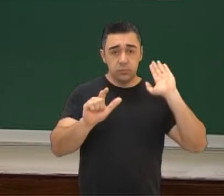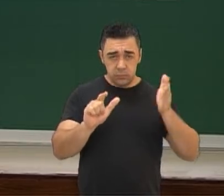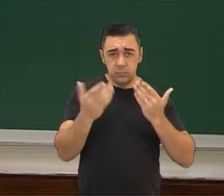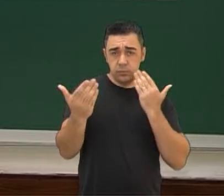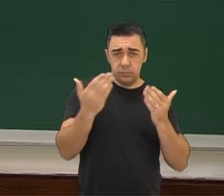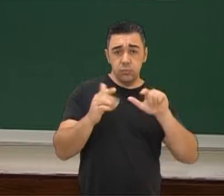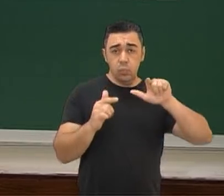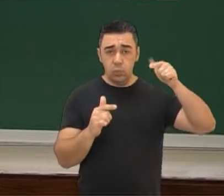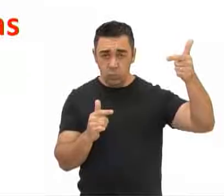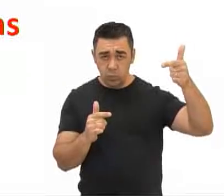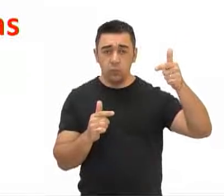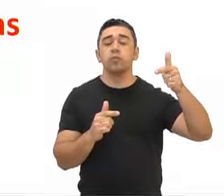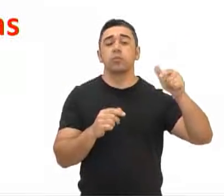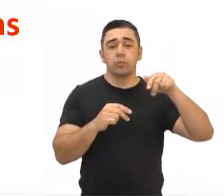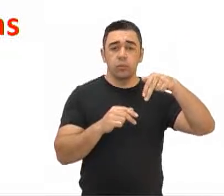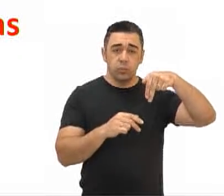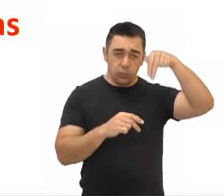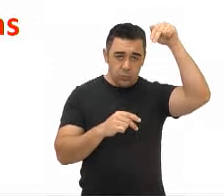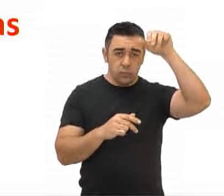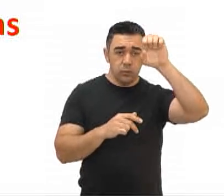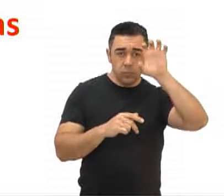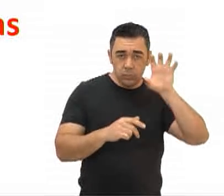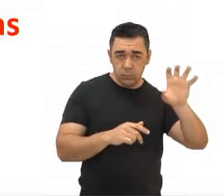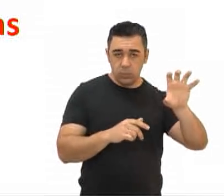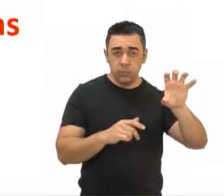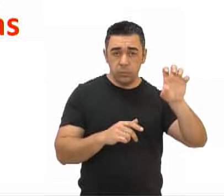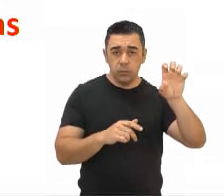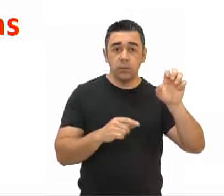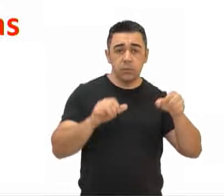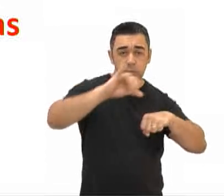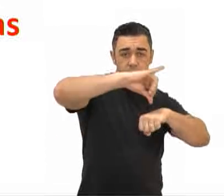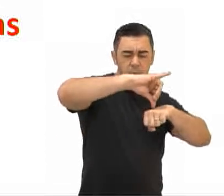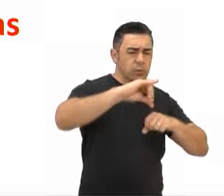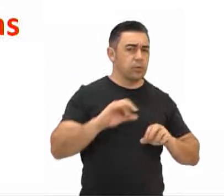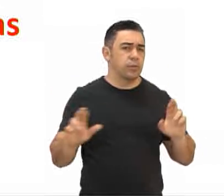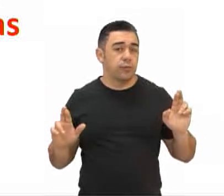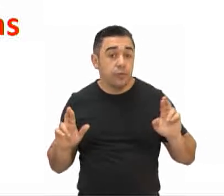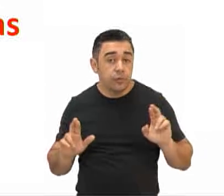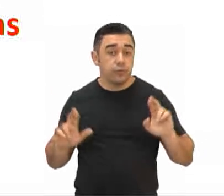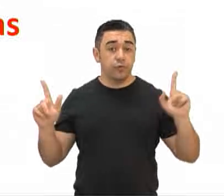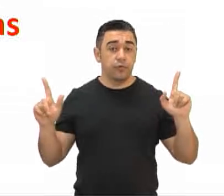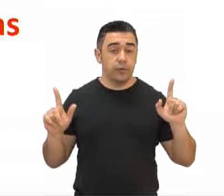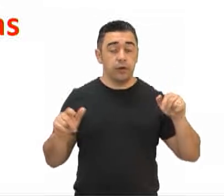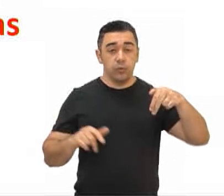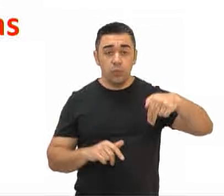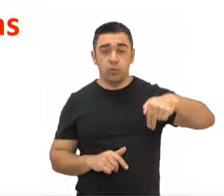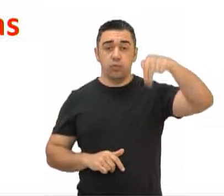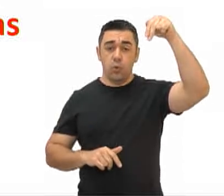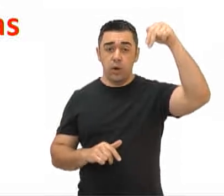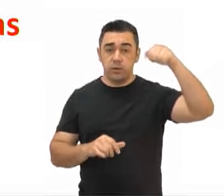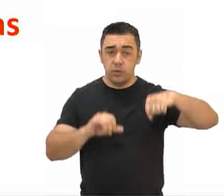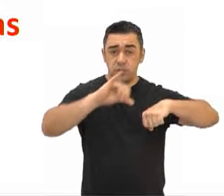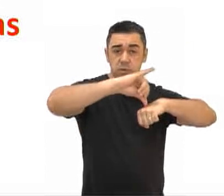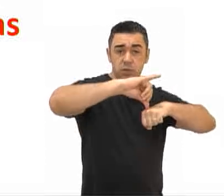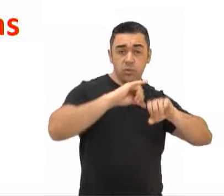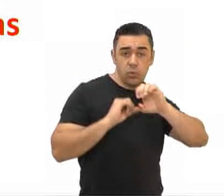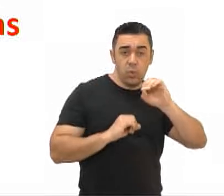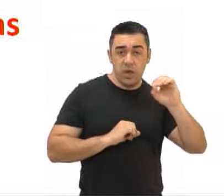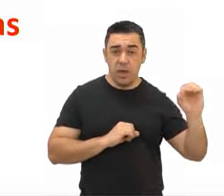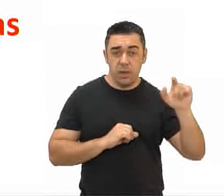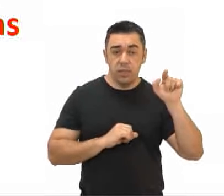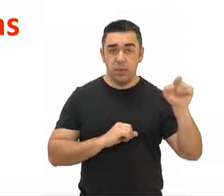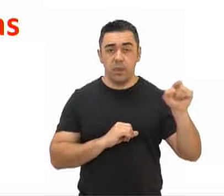tinha estudado, né? Vamos à resposta lá. No sul e no sudeste, diferente do norte e o centro-oeste, né, há